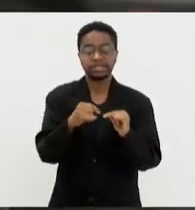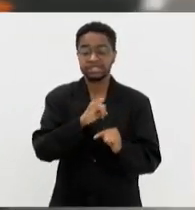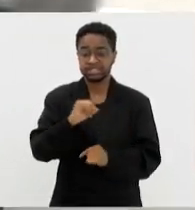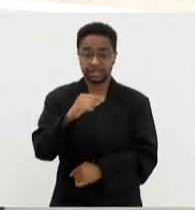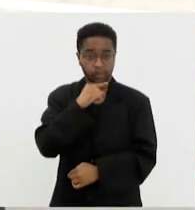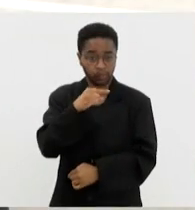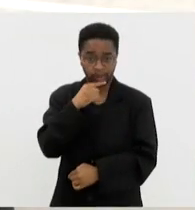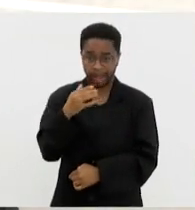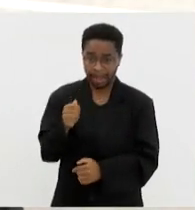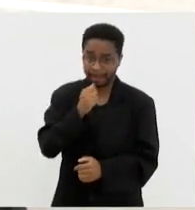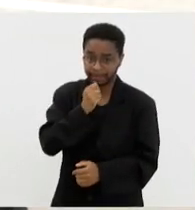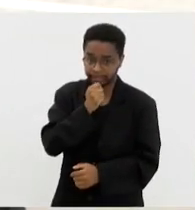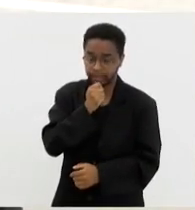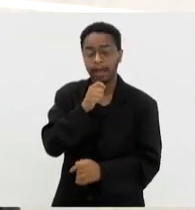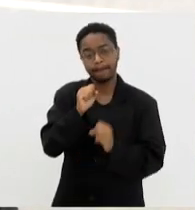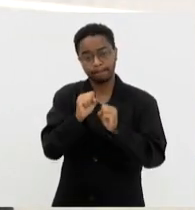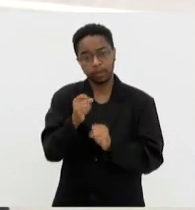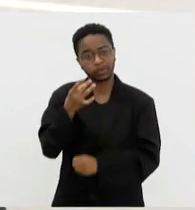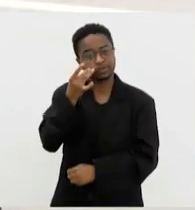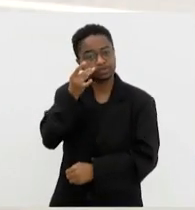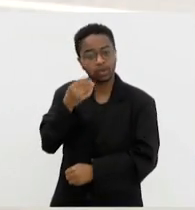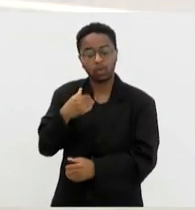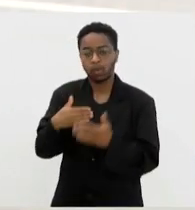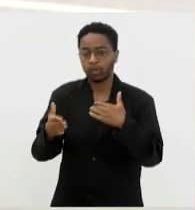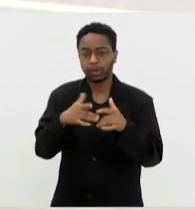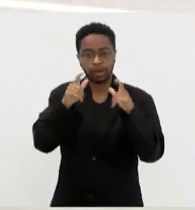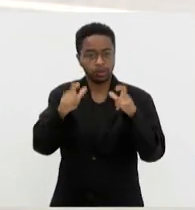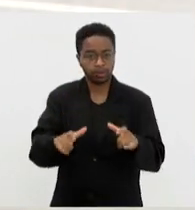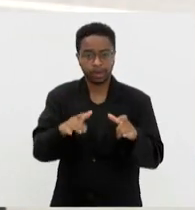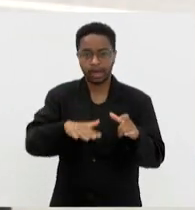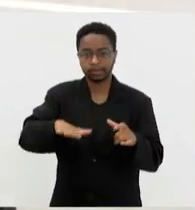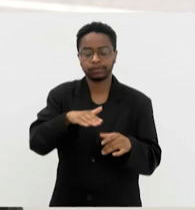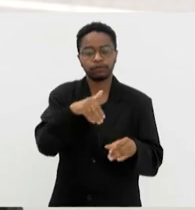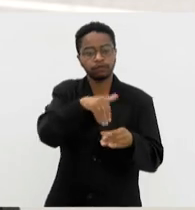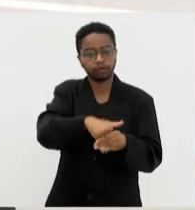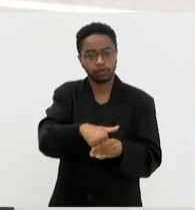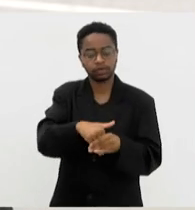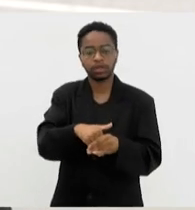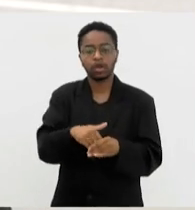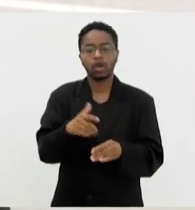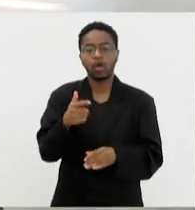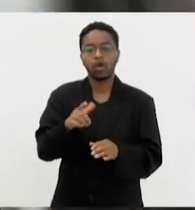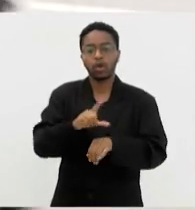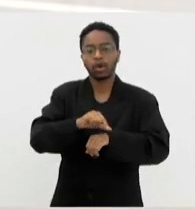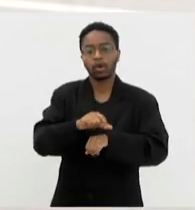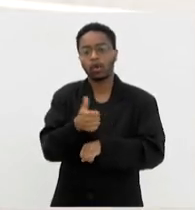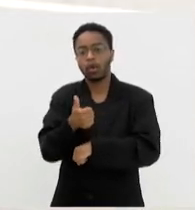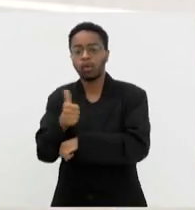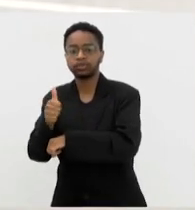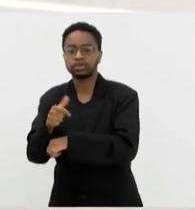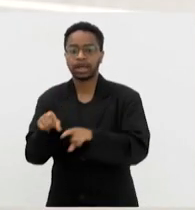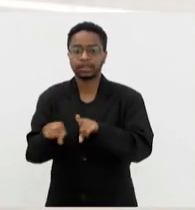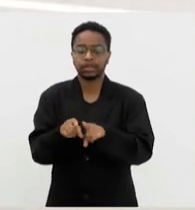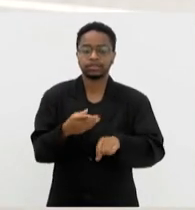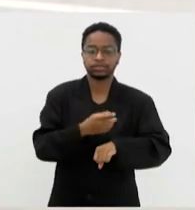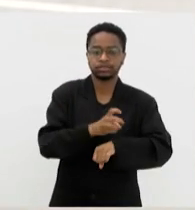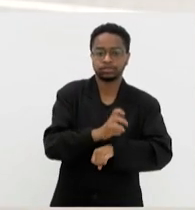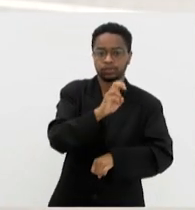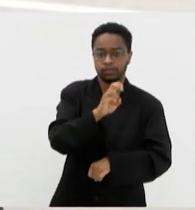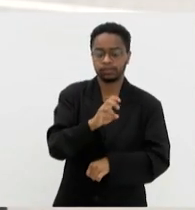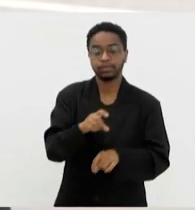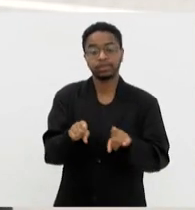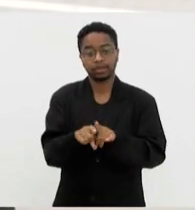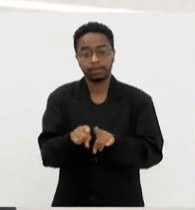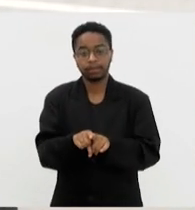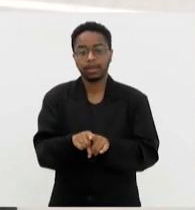coletada a biometria, ele pode comparecer a qualquer zona eleitoral do estado, das 11 às 17 horas, e coletar a biometria, ou então